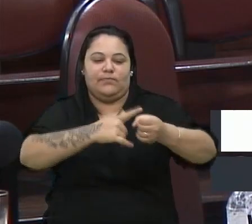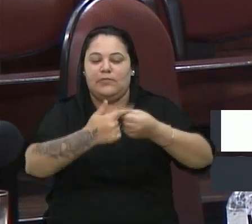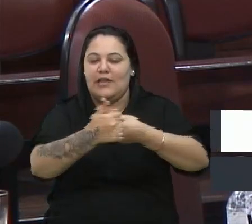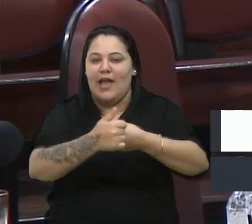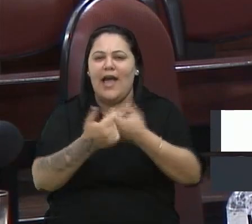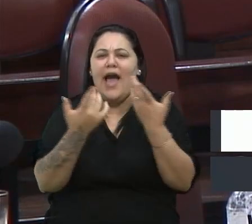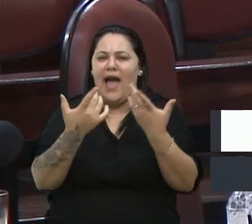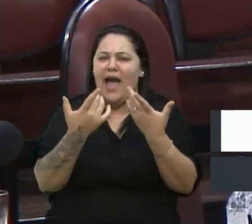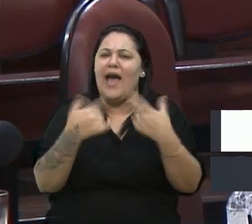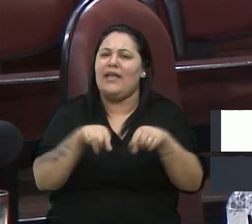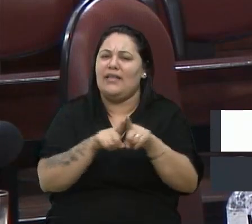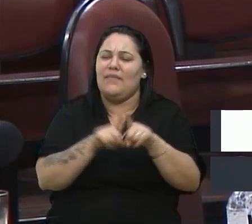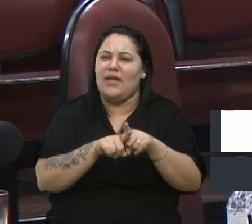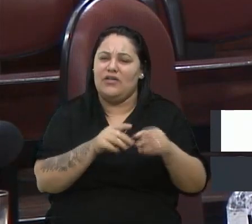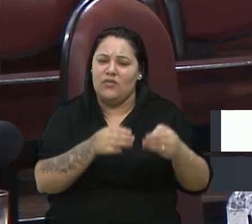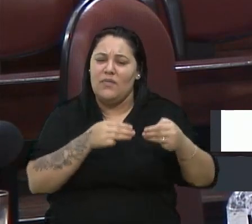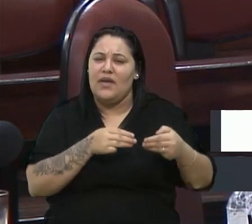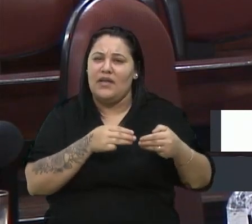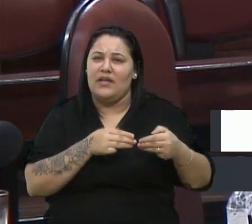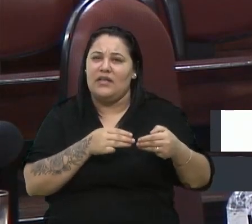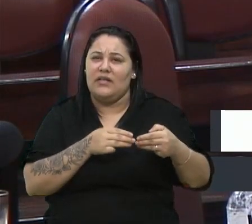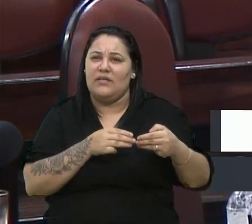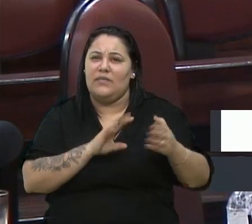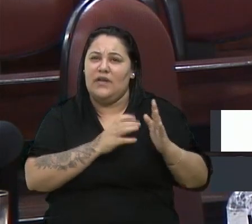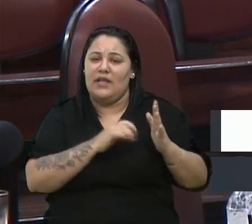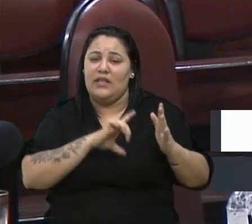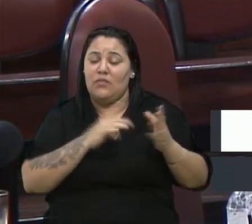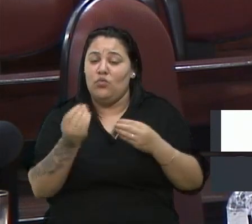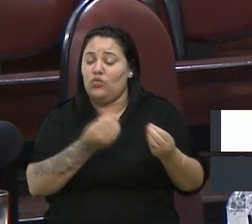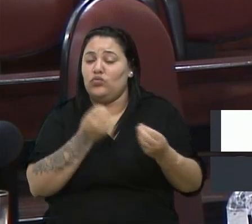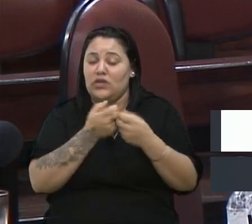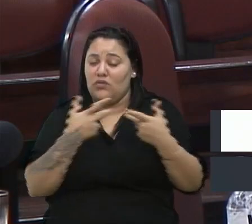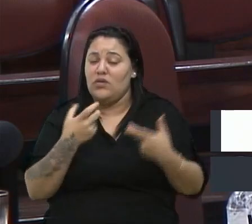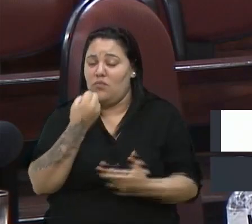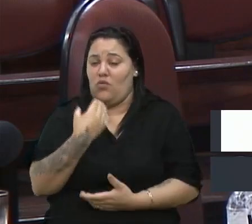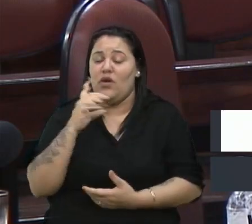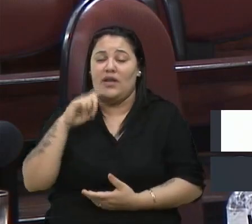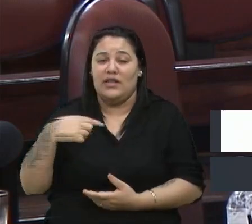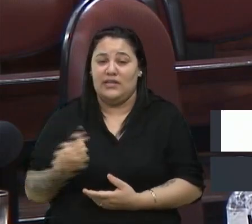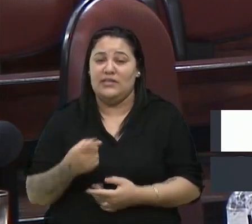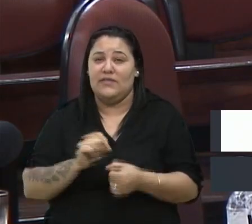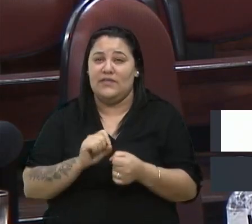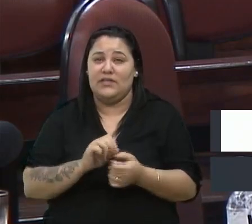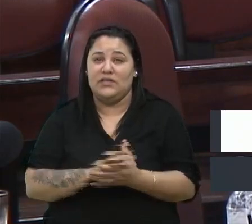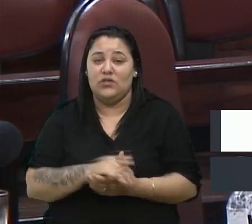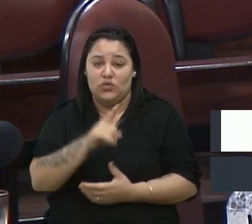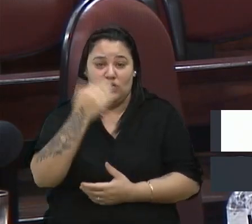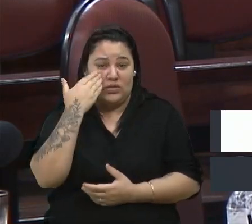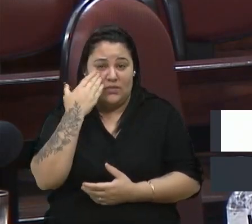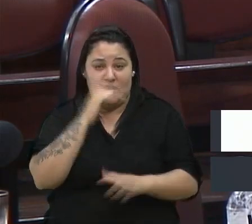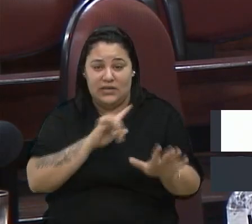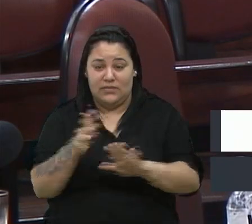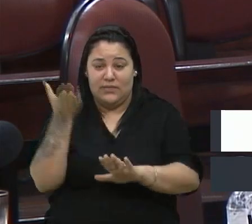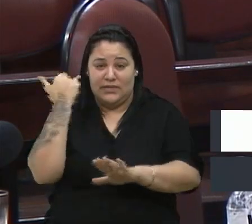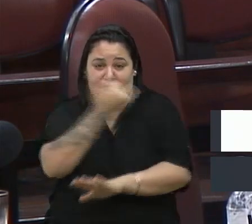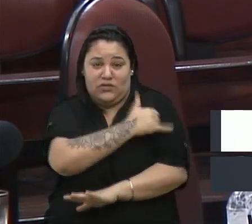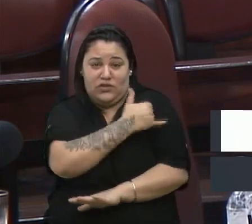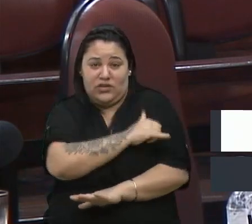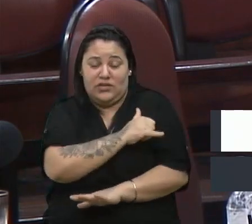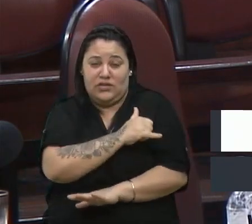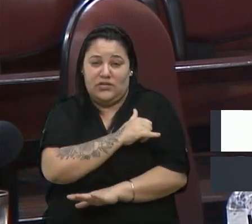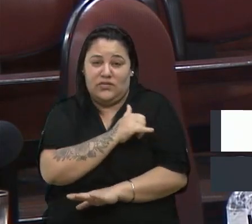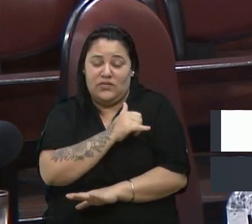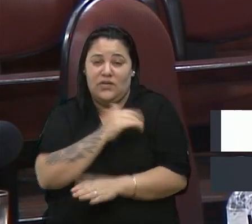emendas parlamentares, nós podemos citar outras coisas que a deputada está fazendo. O senhor sabia que ela estava semana passada lá no Rio de Janeiro buscando